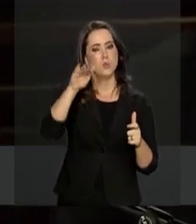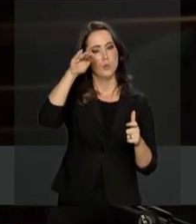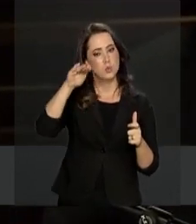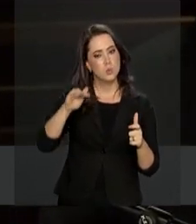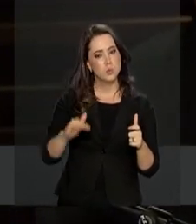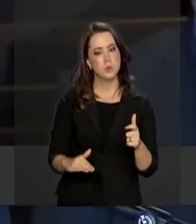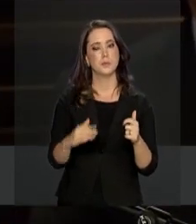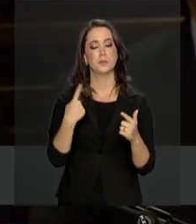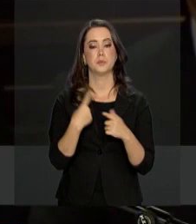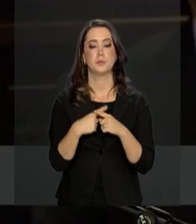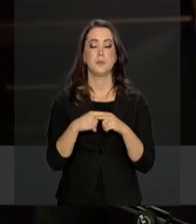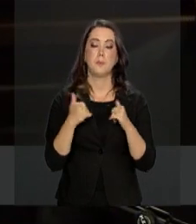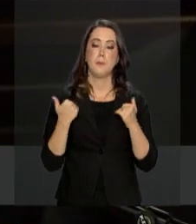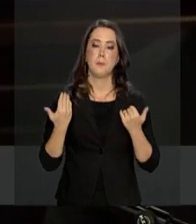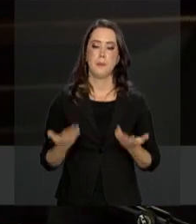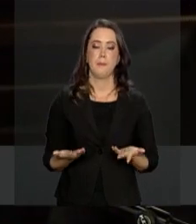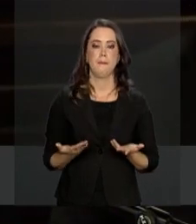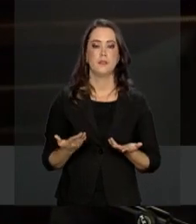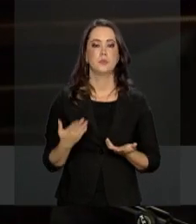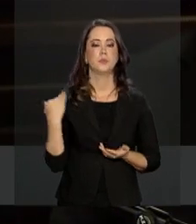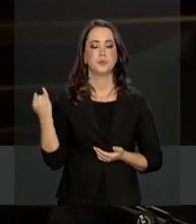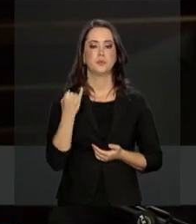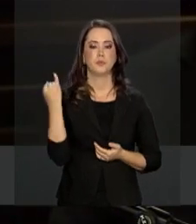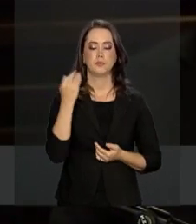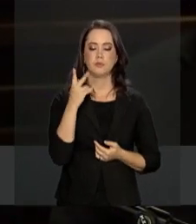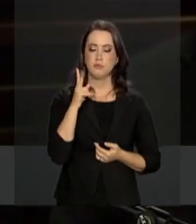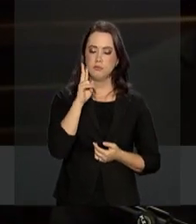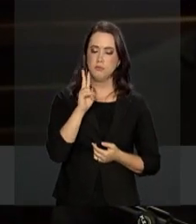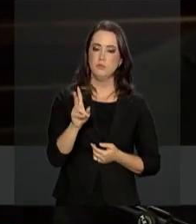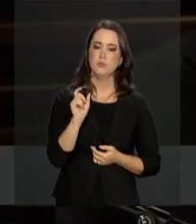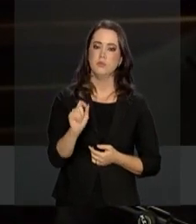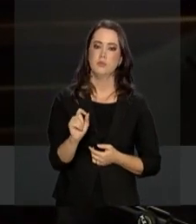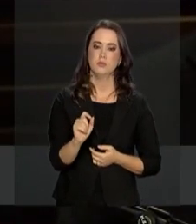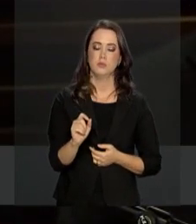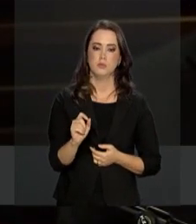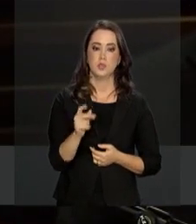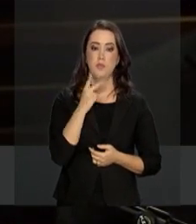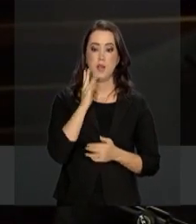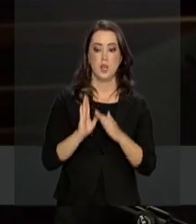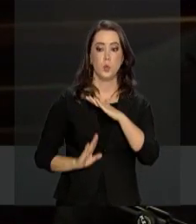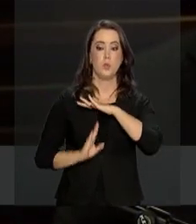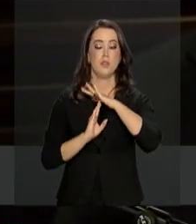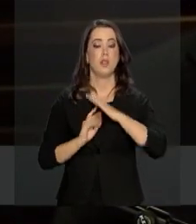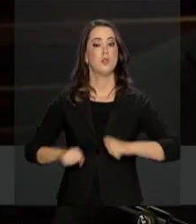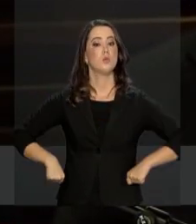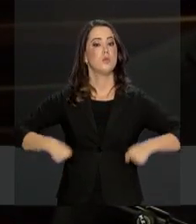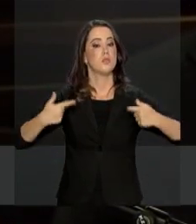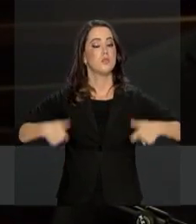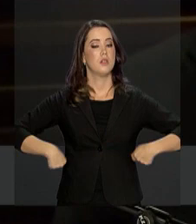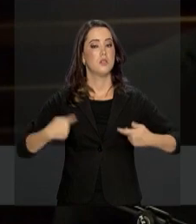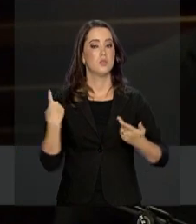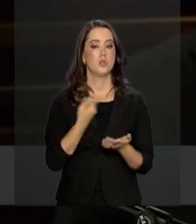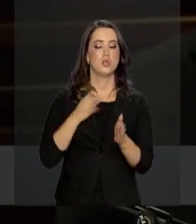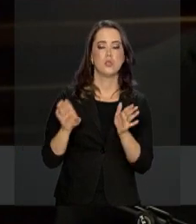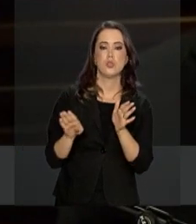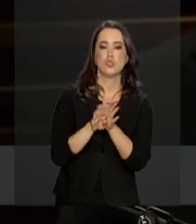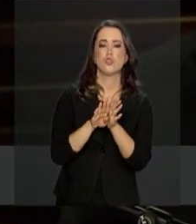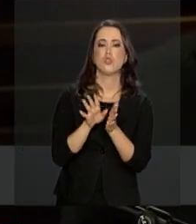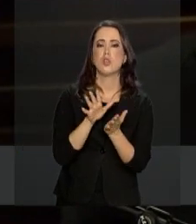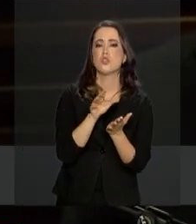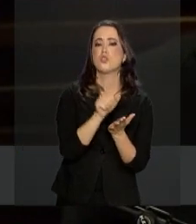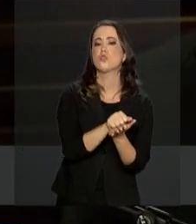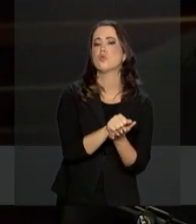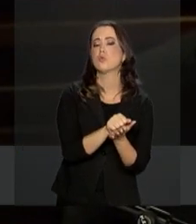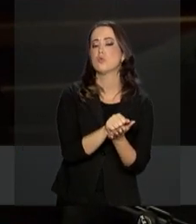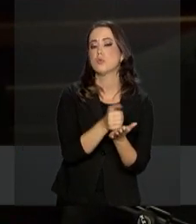aumentar não é e interessante uma coisa é quando ele fala no teto dos gastos públicos quando nós chegamos ao governo nós